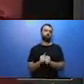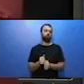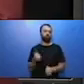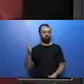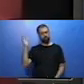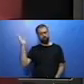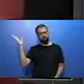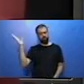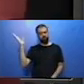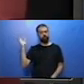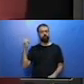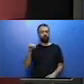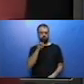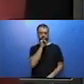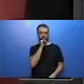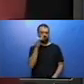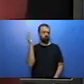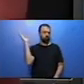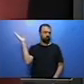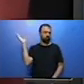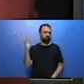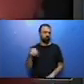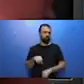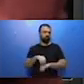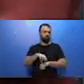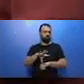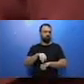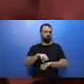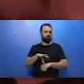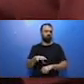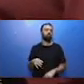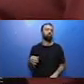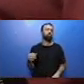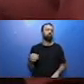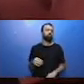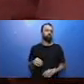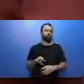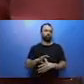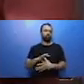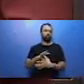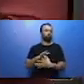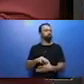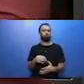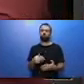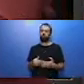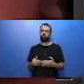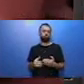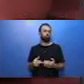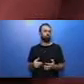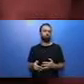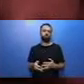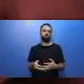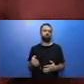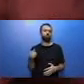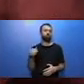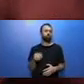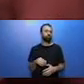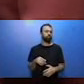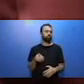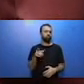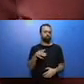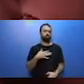feijão, legumes, salada, uma carne aqui, pode ser branca, vermelha, qual que você